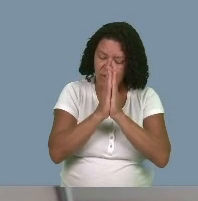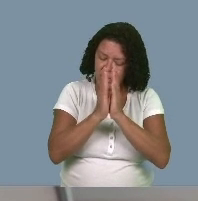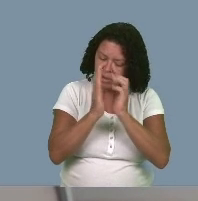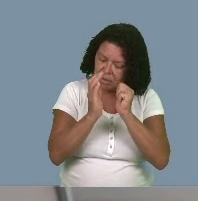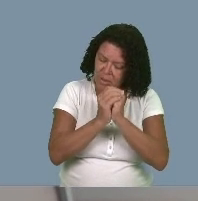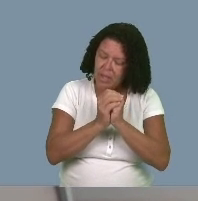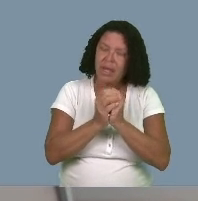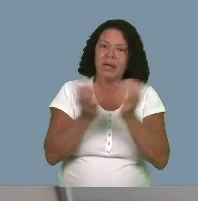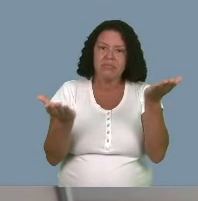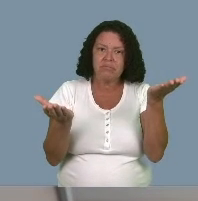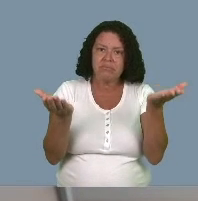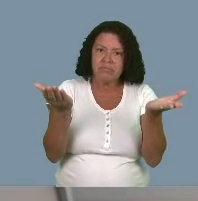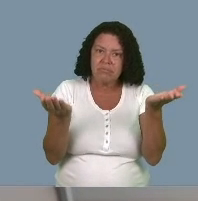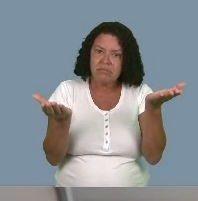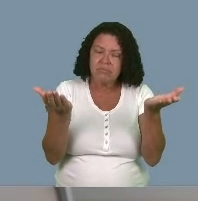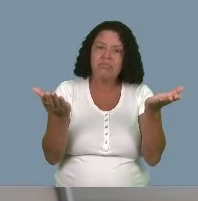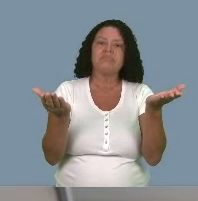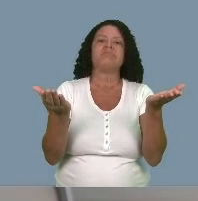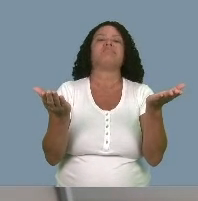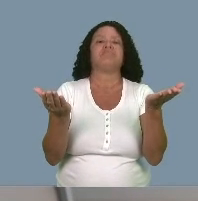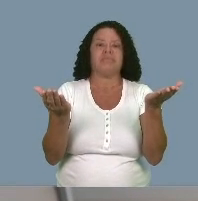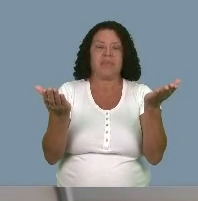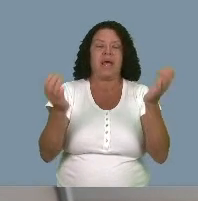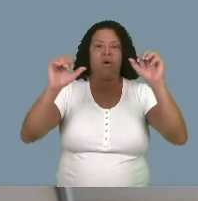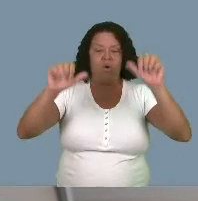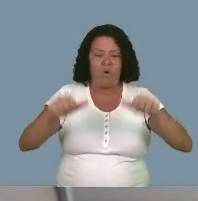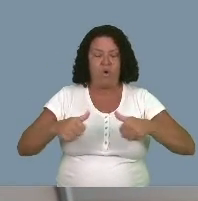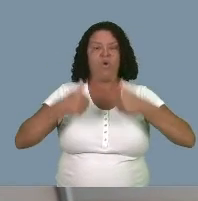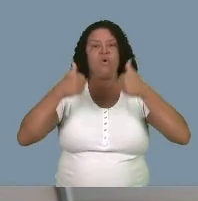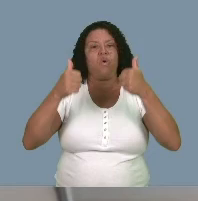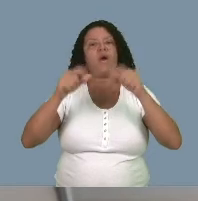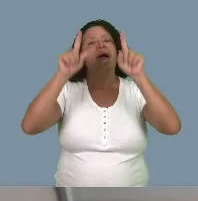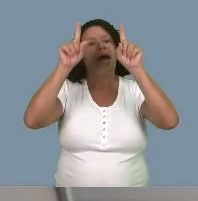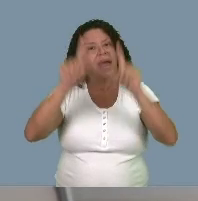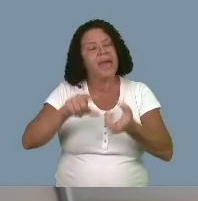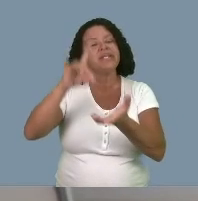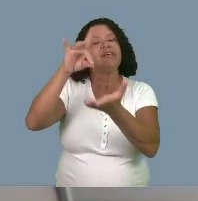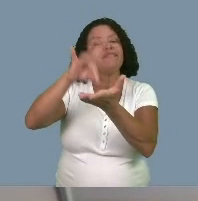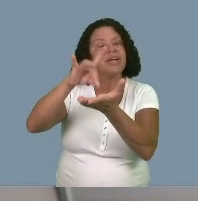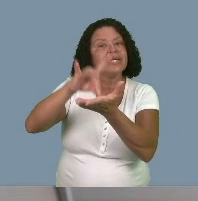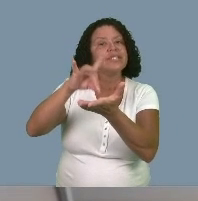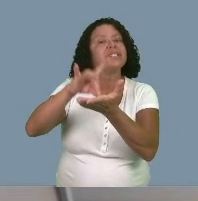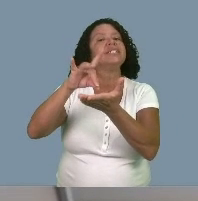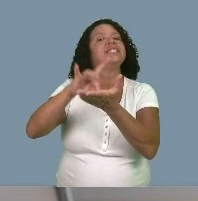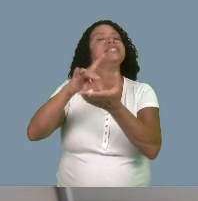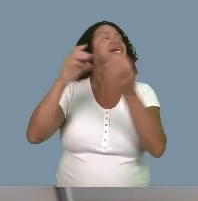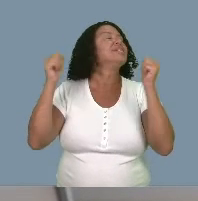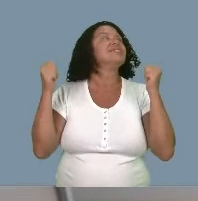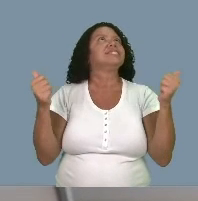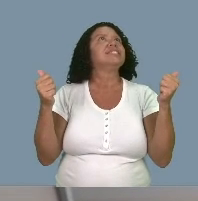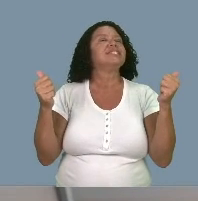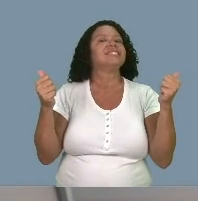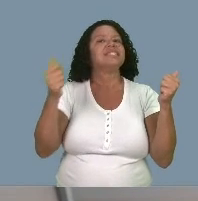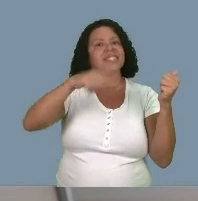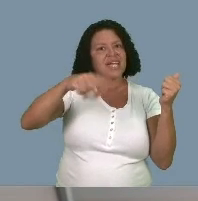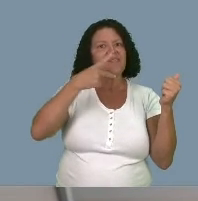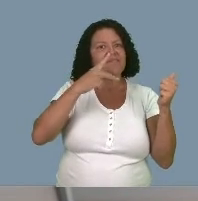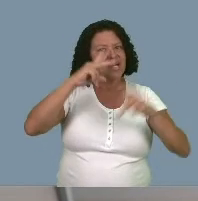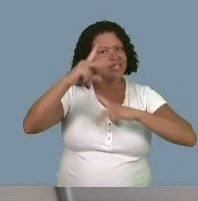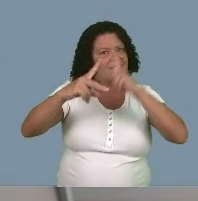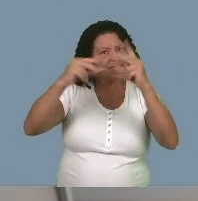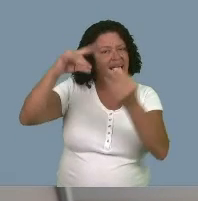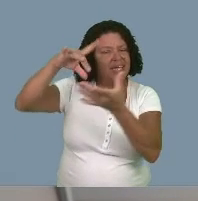ter um equilíbrio, ter o seu restabelecimento. Esse é o verdadeiro lucro, por assim dizer, que esses